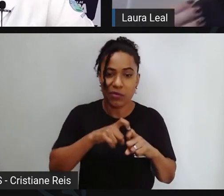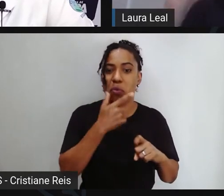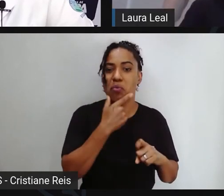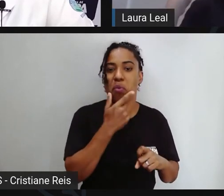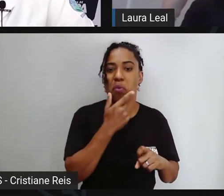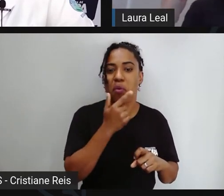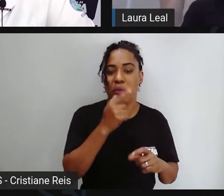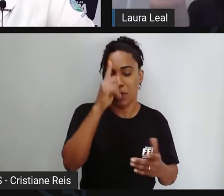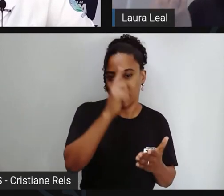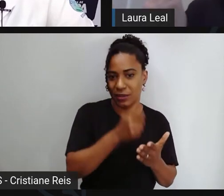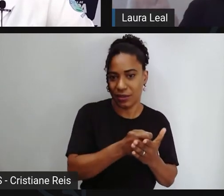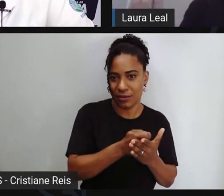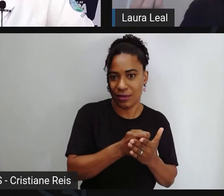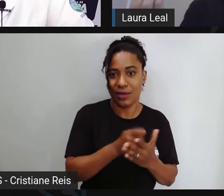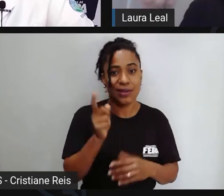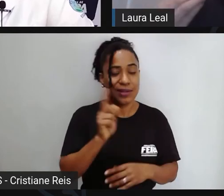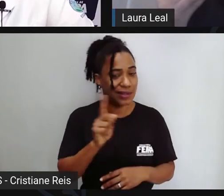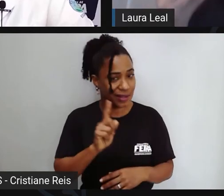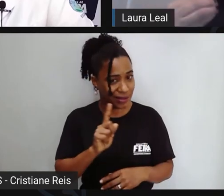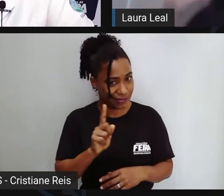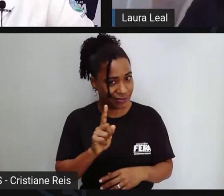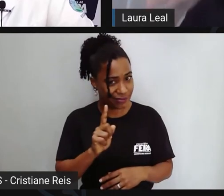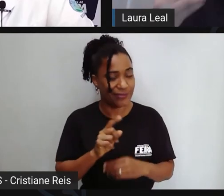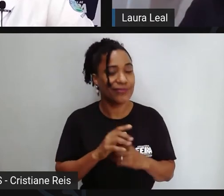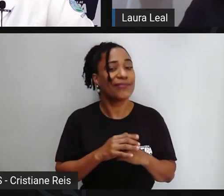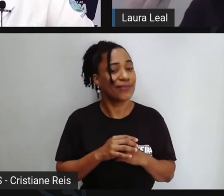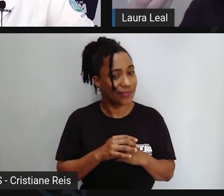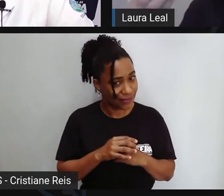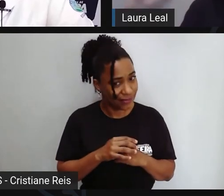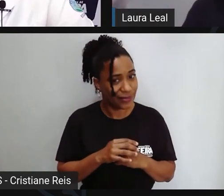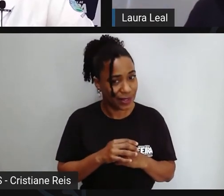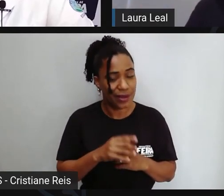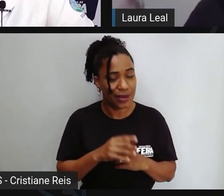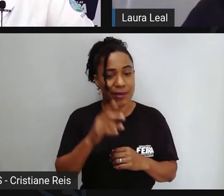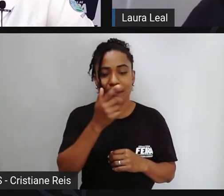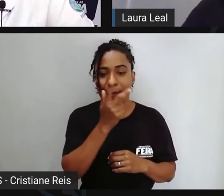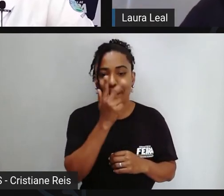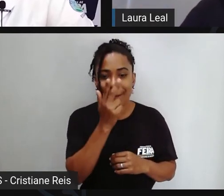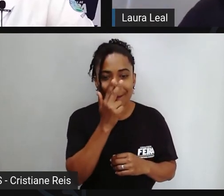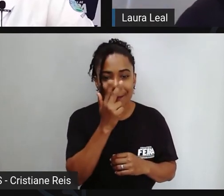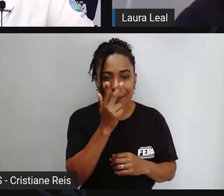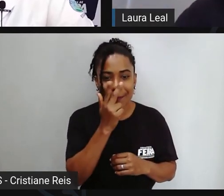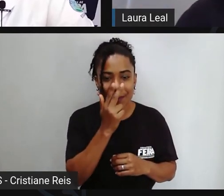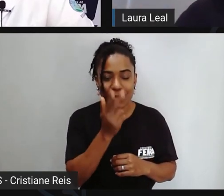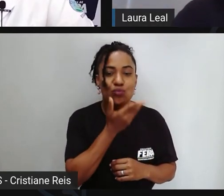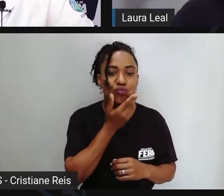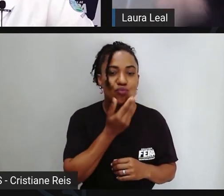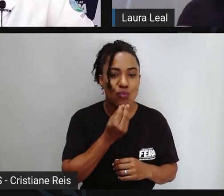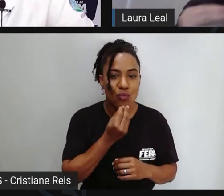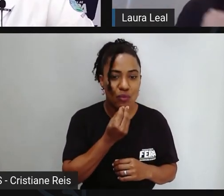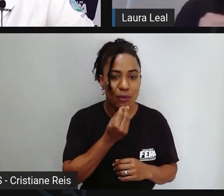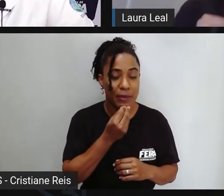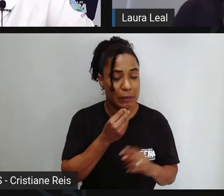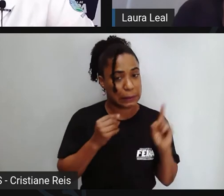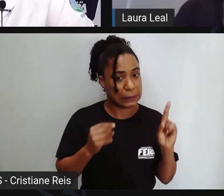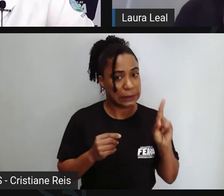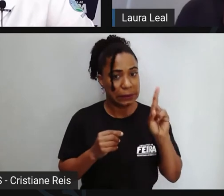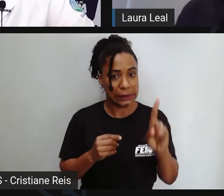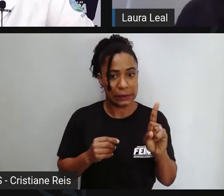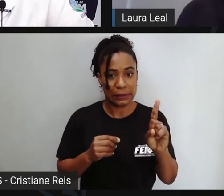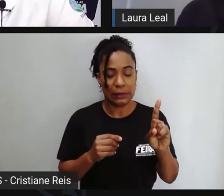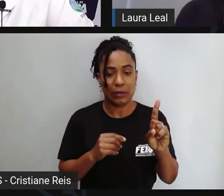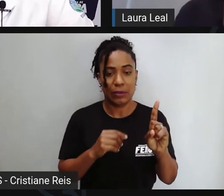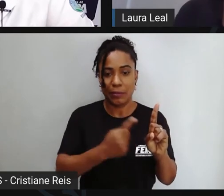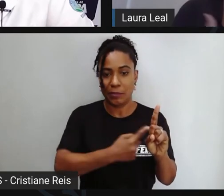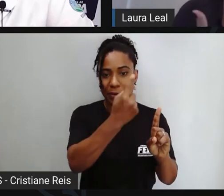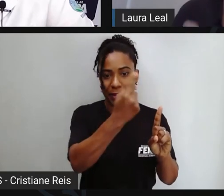essa decisão. É o viés da nossa cabeça de atribuir mais valor às coisas do universo masculino que do universo